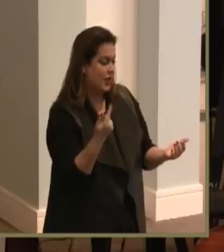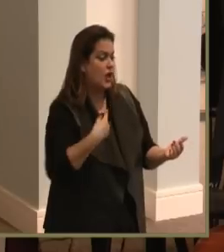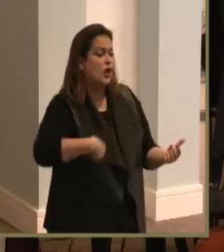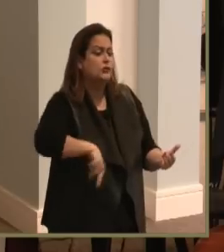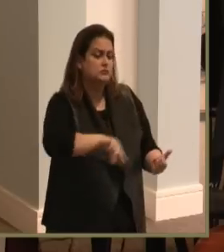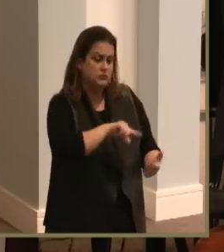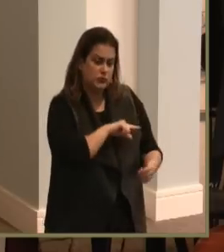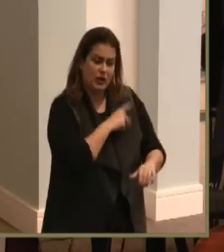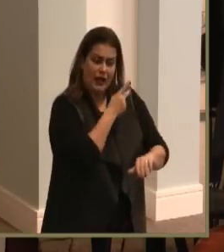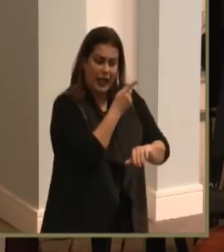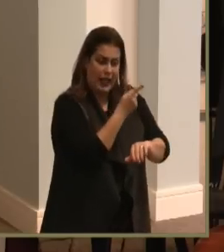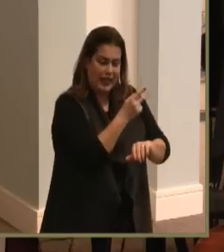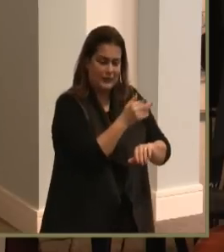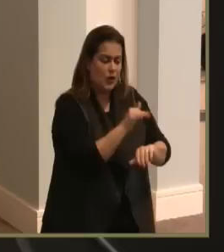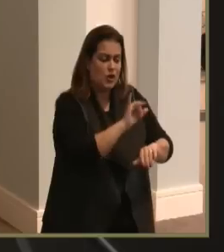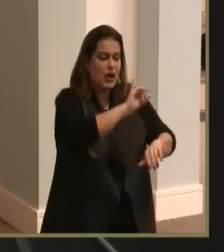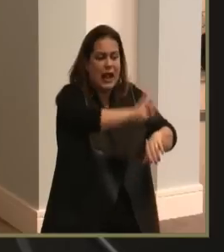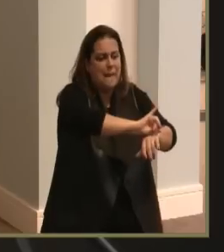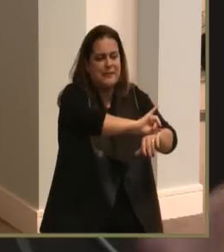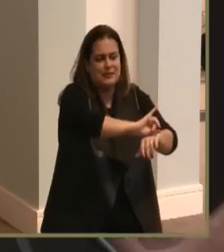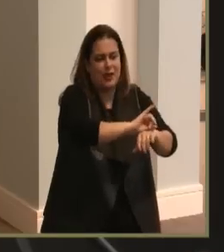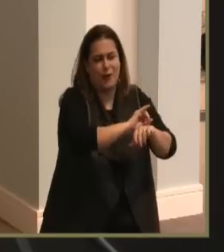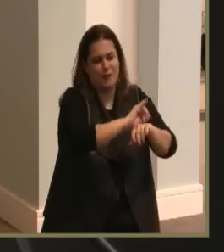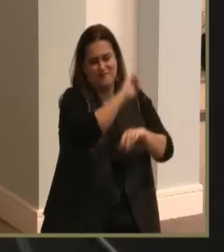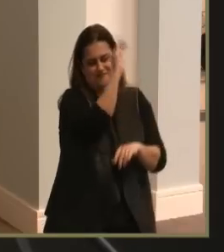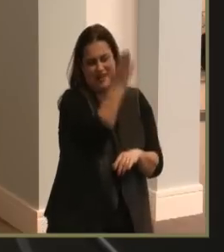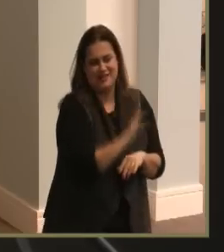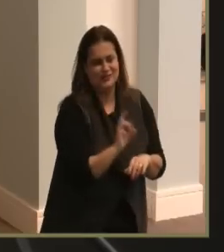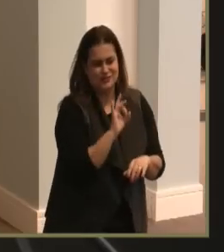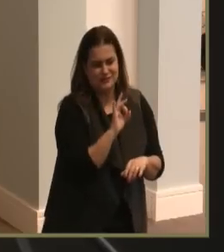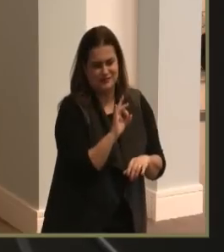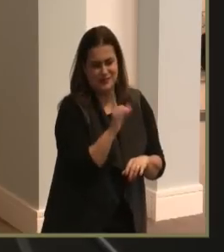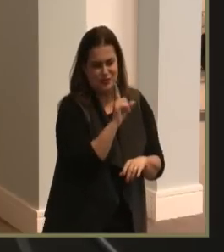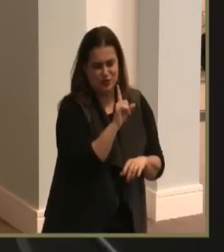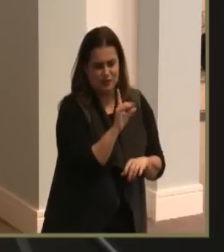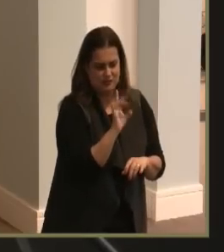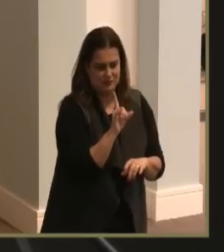diria para você, não é só a capital brasileira, tantas capitais, tantos lugares no mundo.